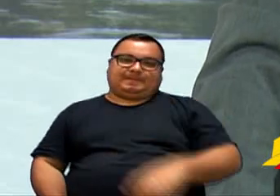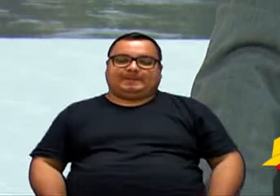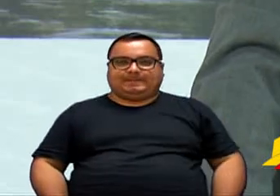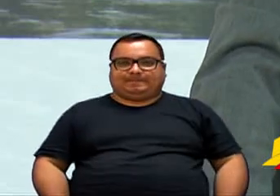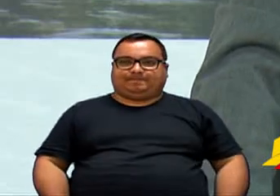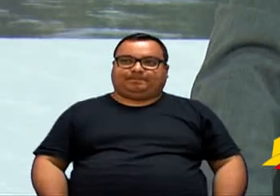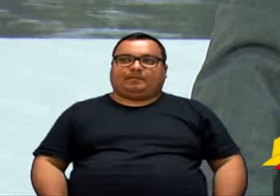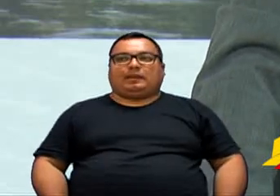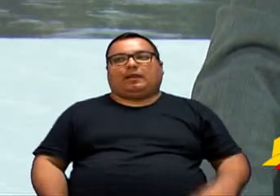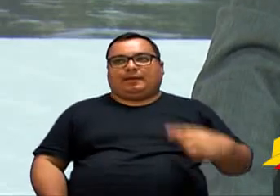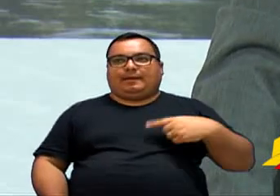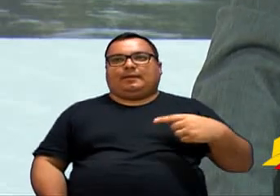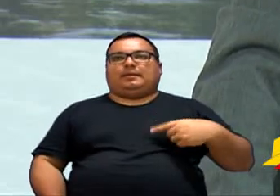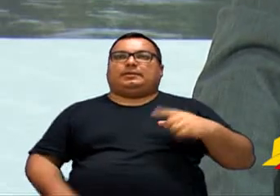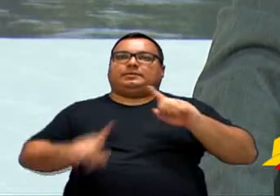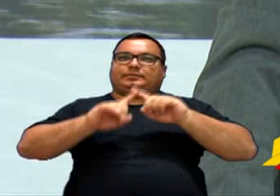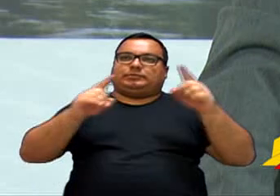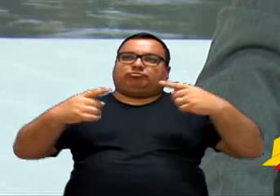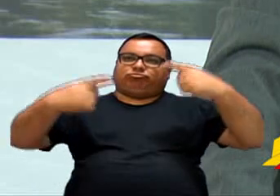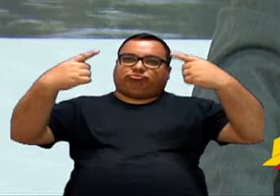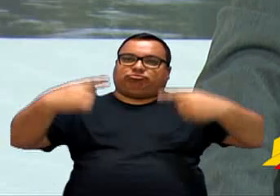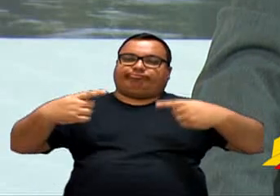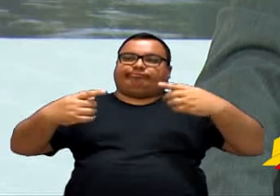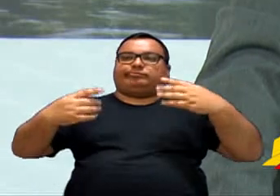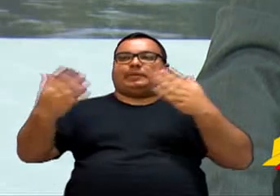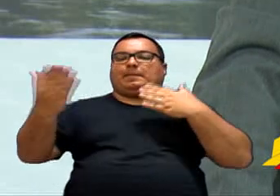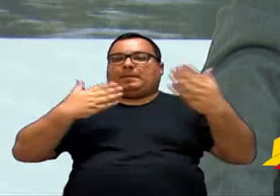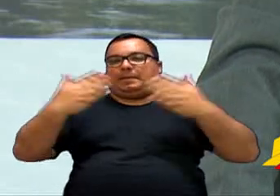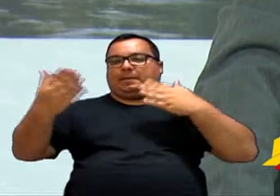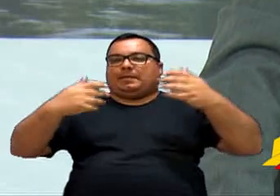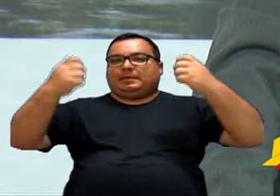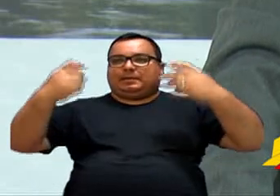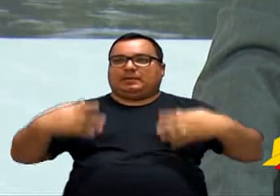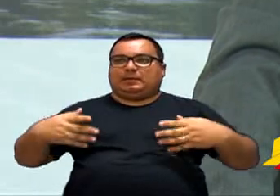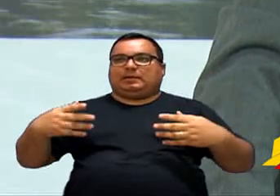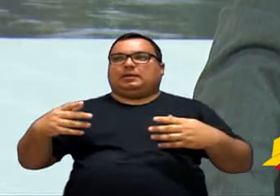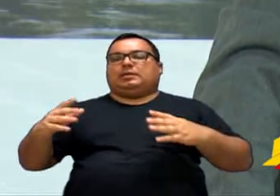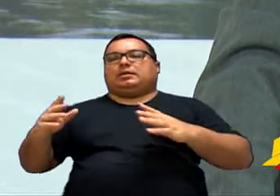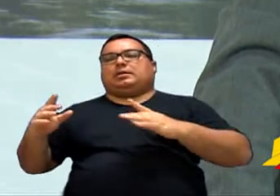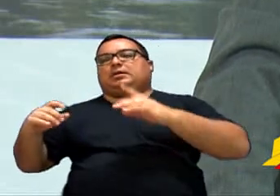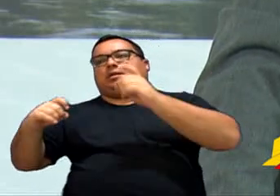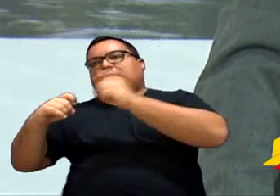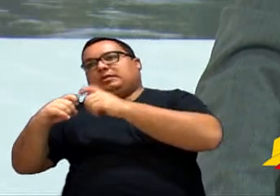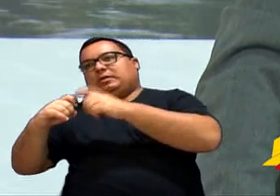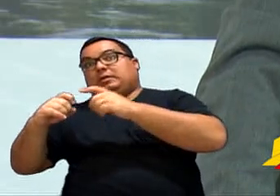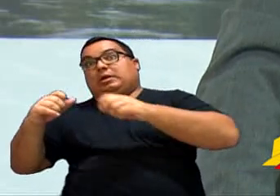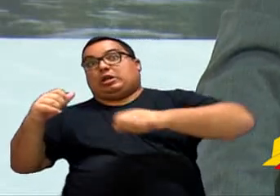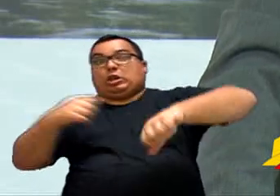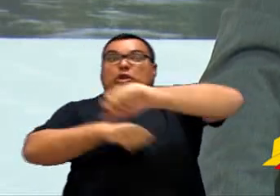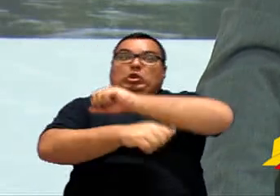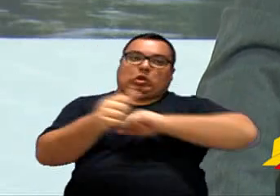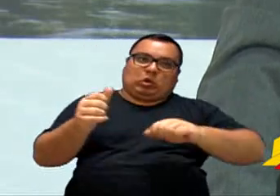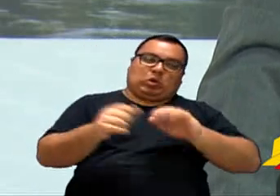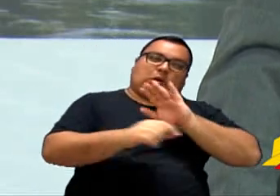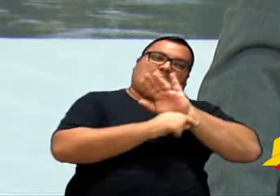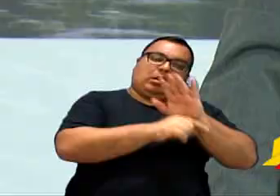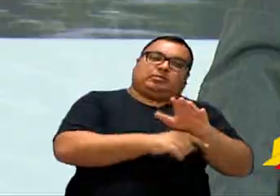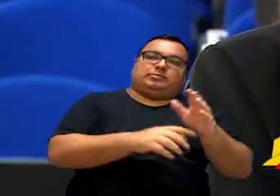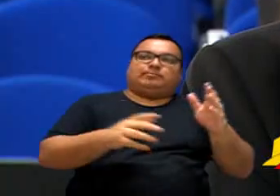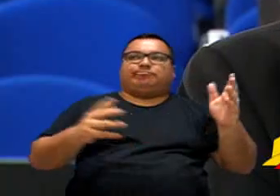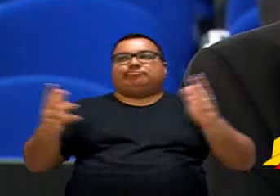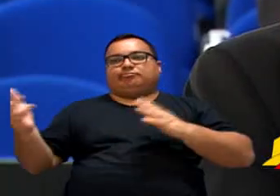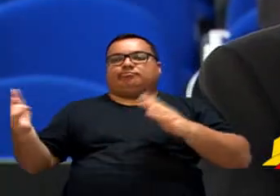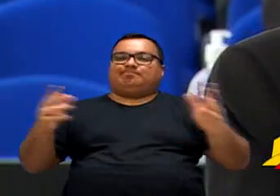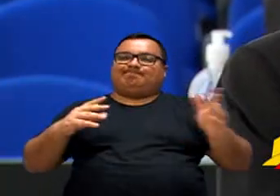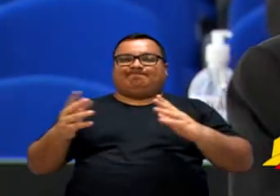as estruturas hospitalares talvez não teriam suporte de uma hora para outra. Não é de uma hora para outra, há anos eles estão